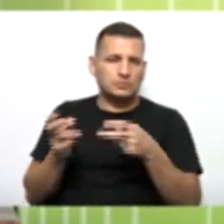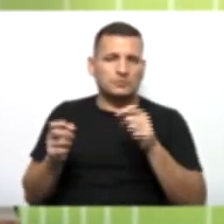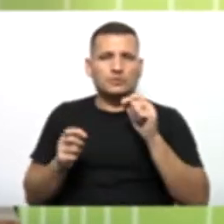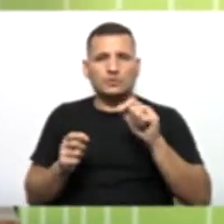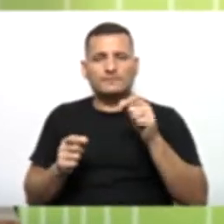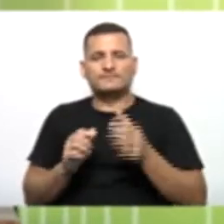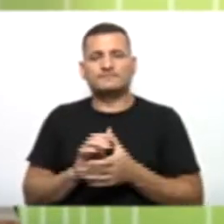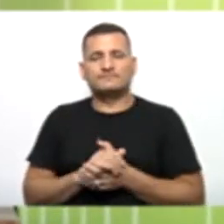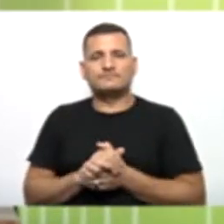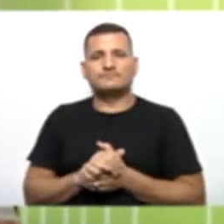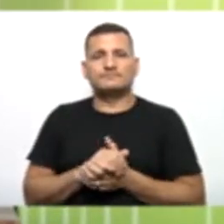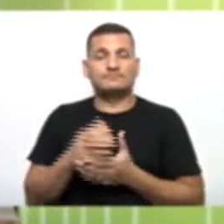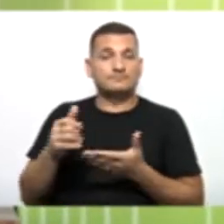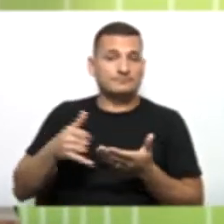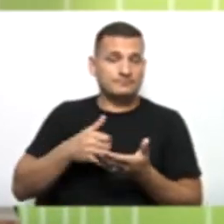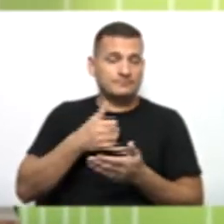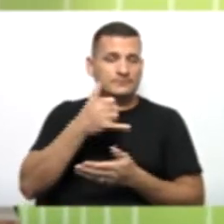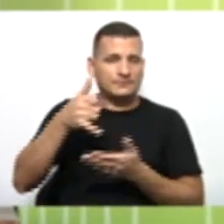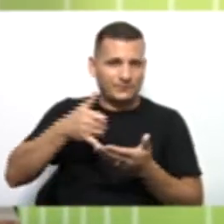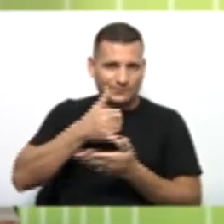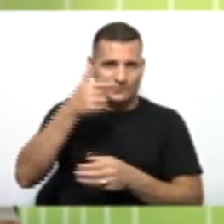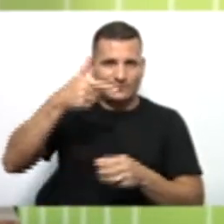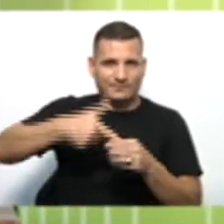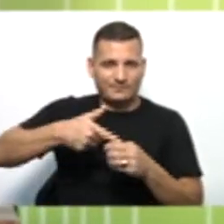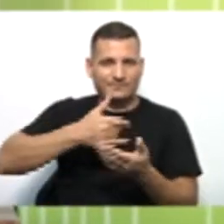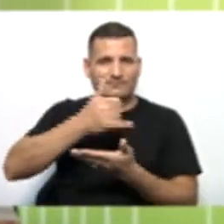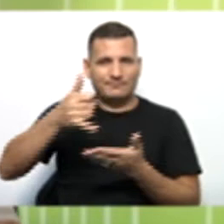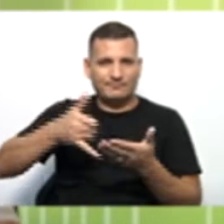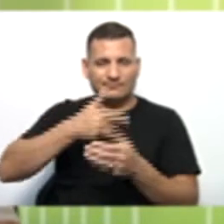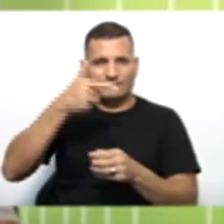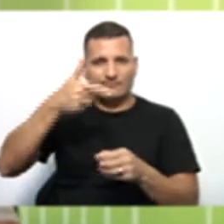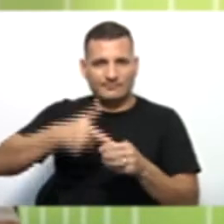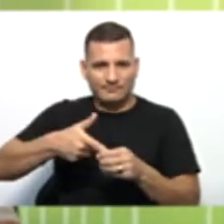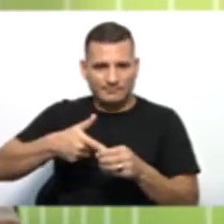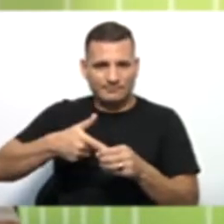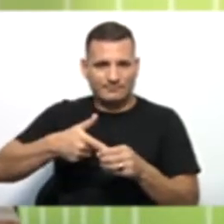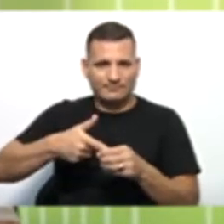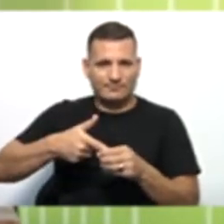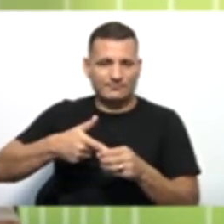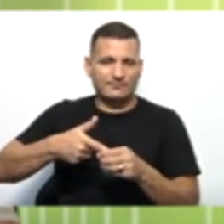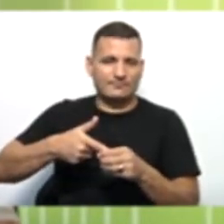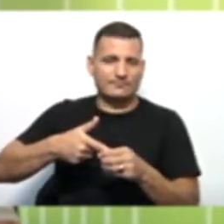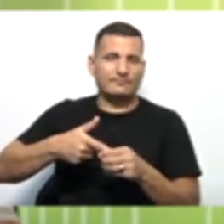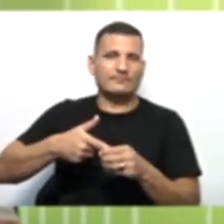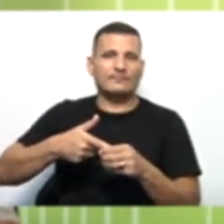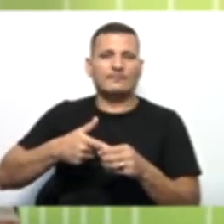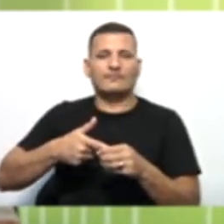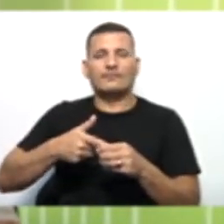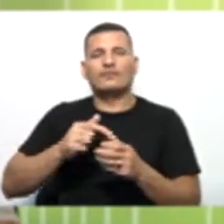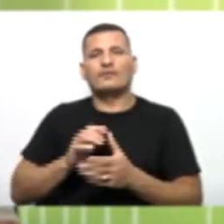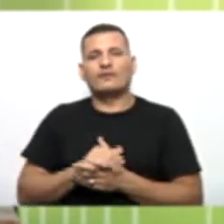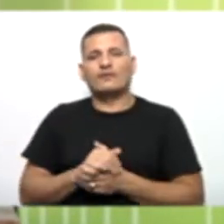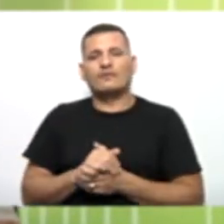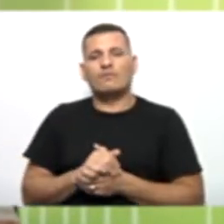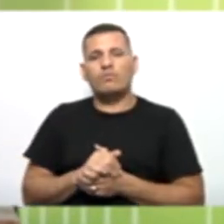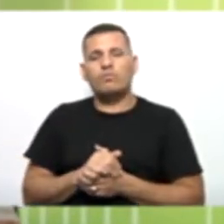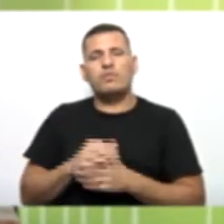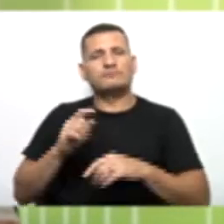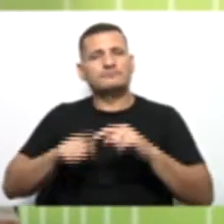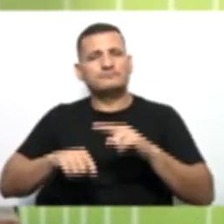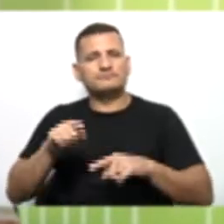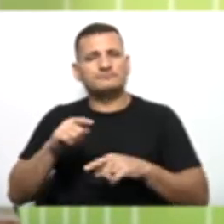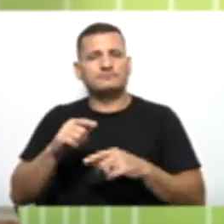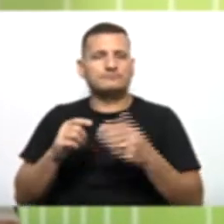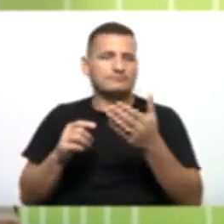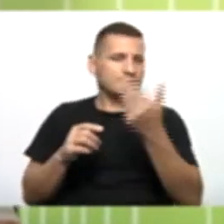de petróleo era mínimo. Com isso, o transporte desses produtos também era o mínimo. E a poluição, portanto, causada pelo uso dos produtos, também